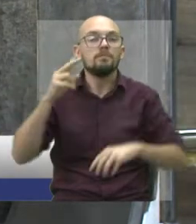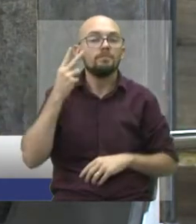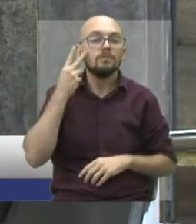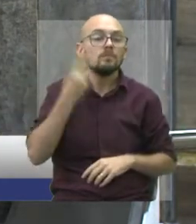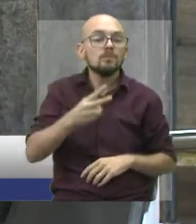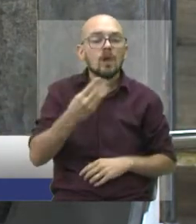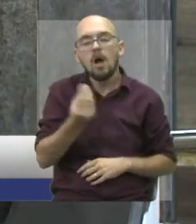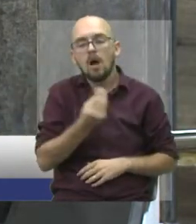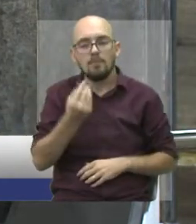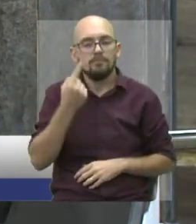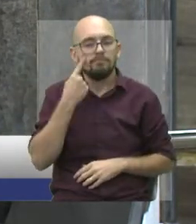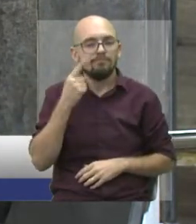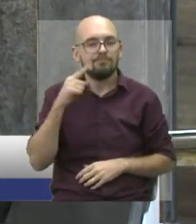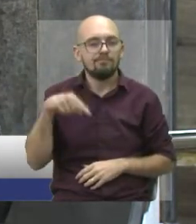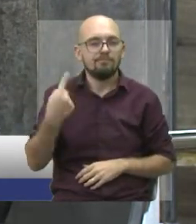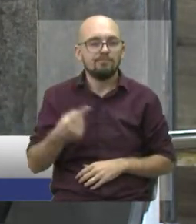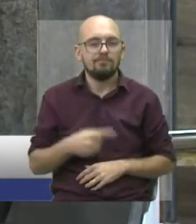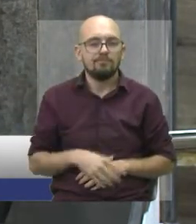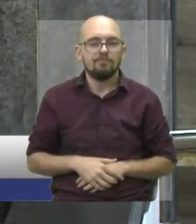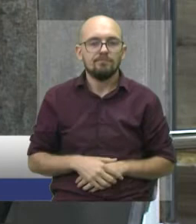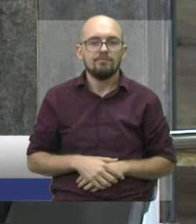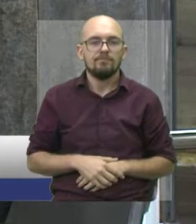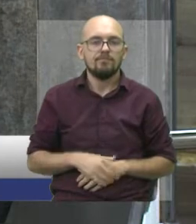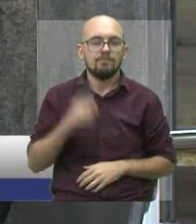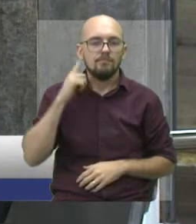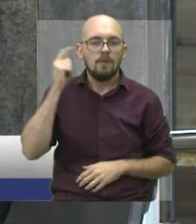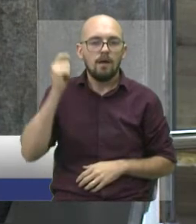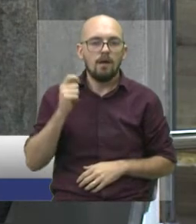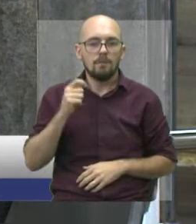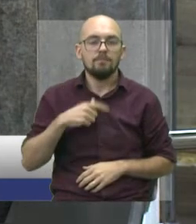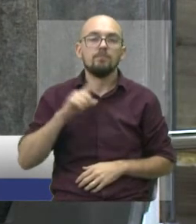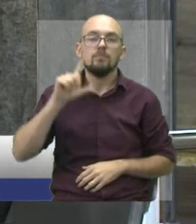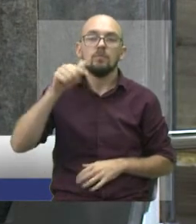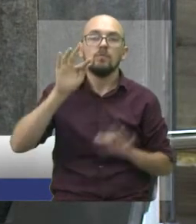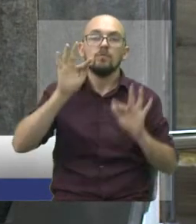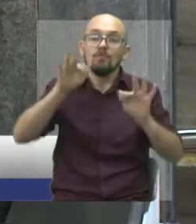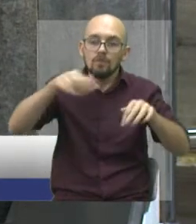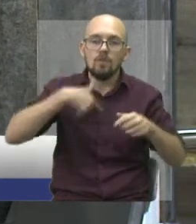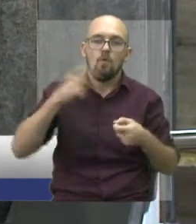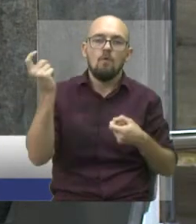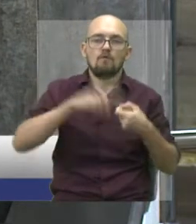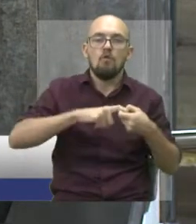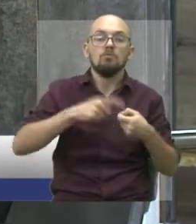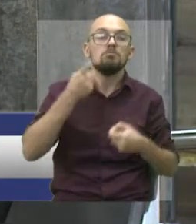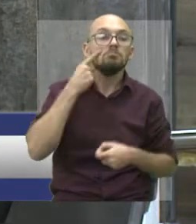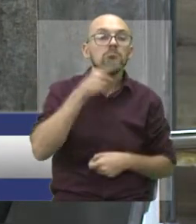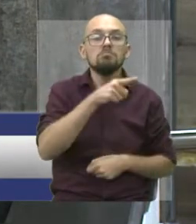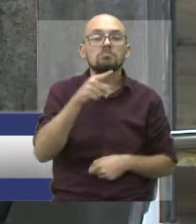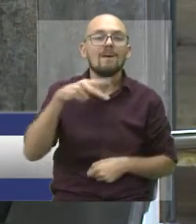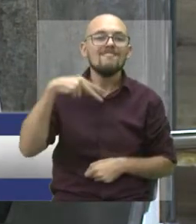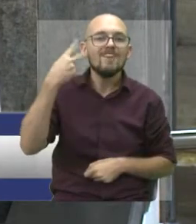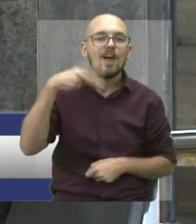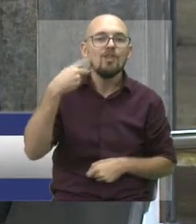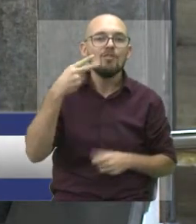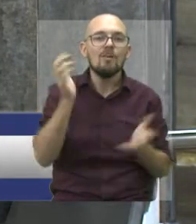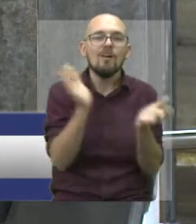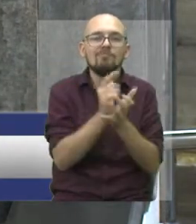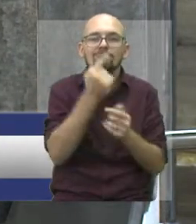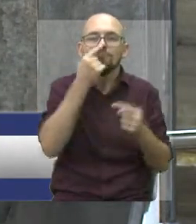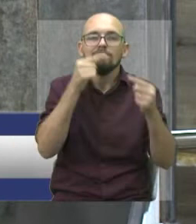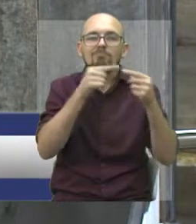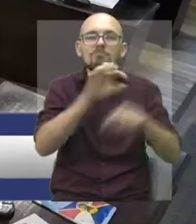acontecer lá. Volto no final da palavra livre, que eu quero ver se vereador da situação vai subir antes